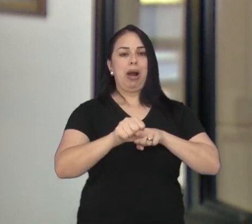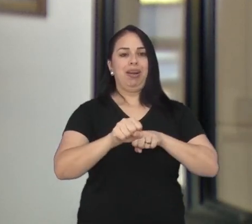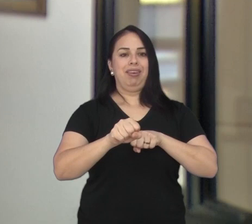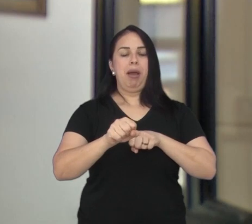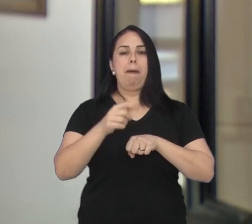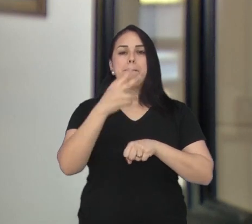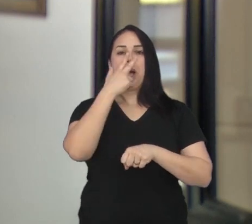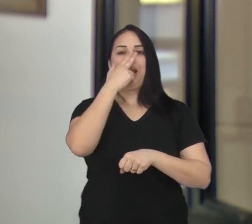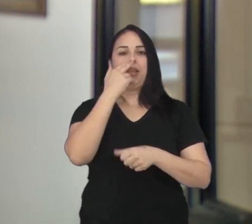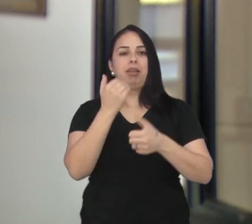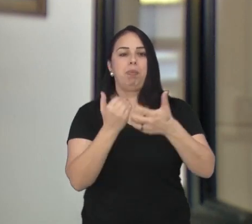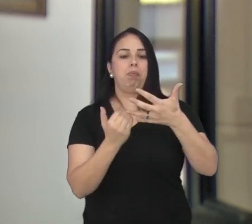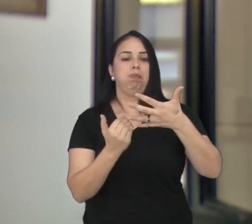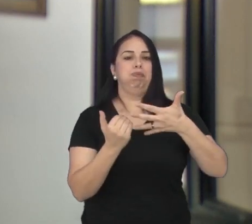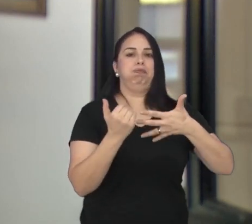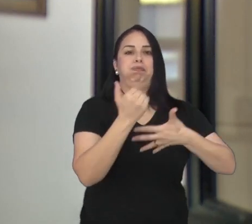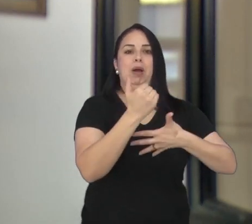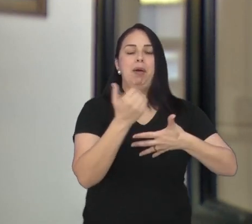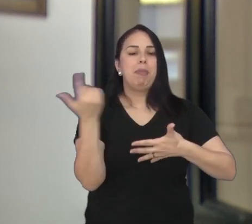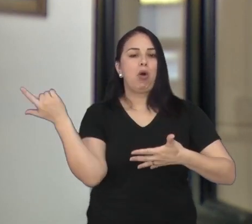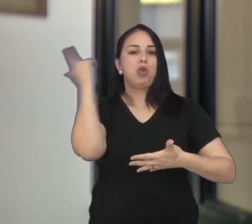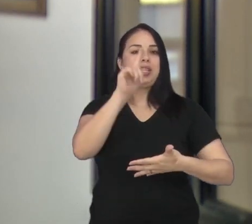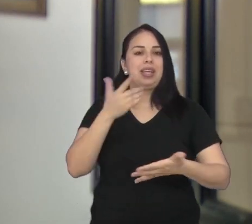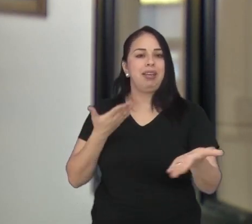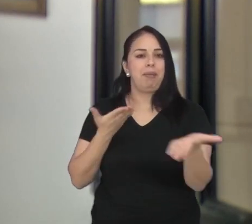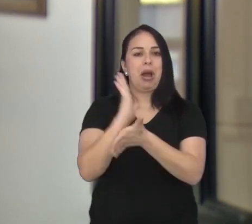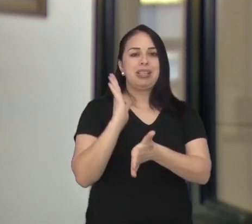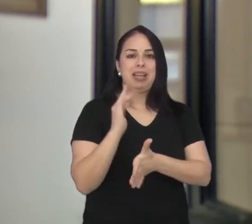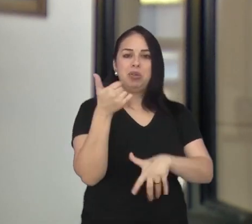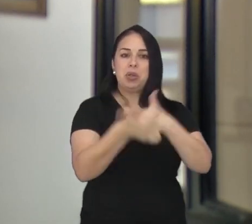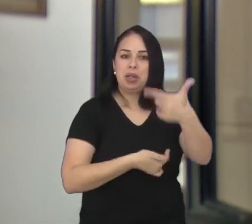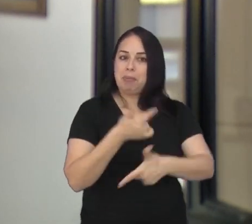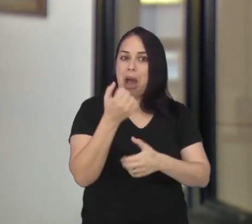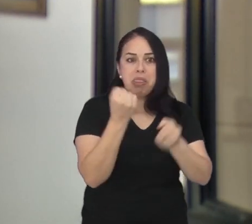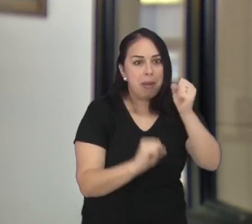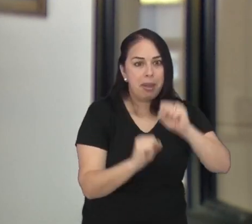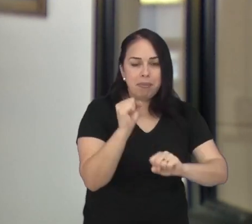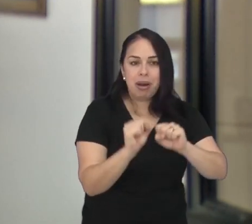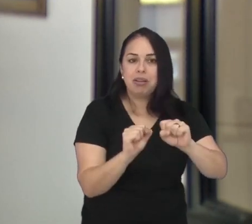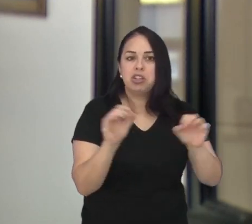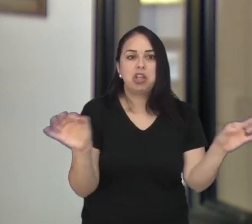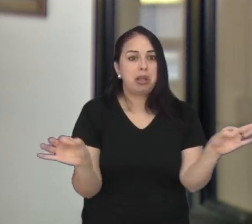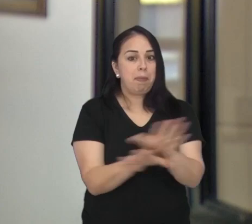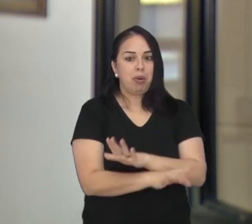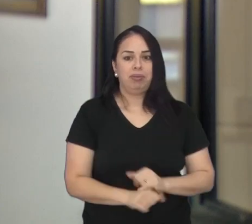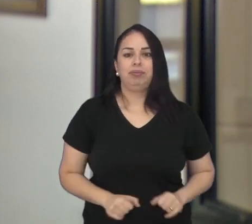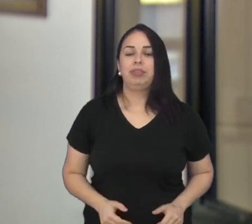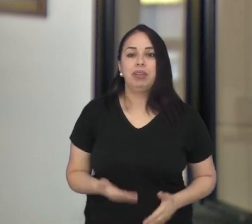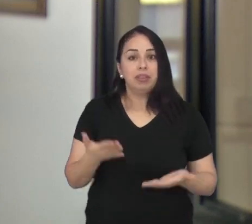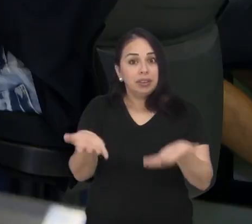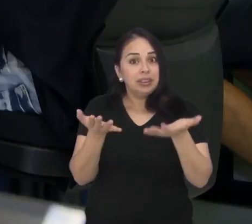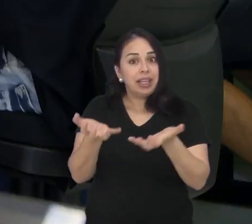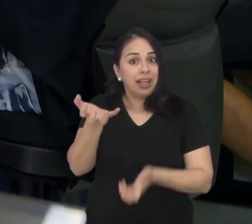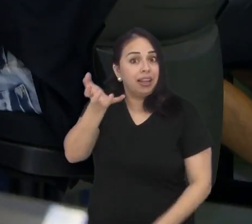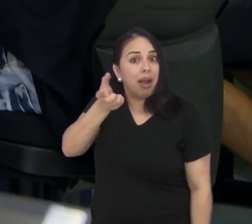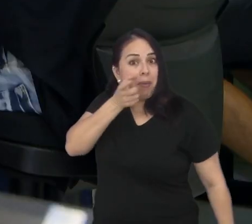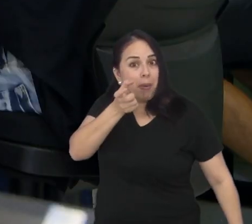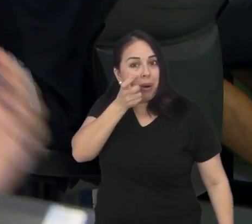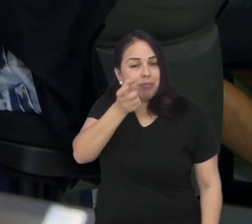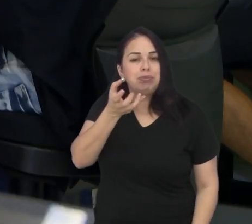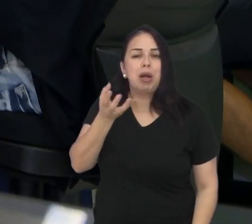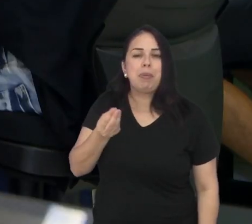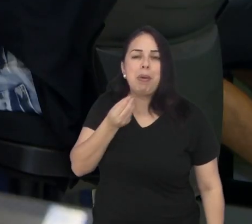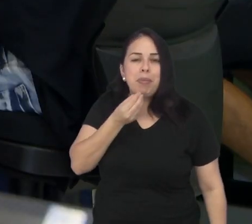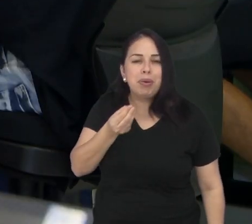sai preparado para agressar, né? Numa fábrica, numa empresa que seja, e já sai bem preparado. E para quem quer